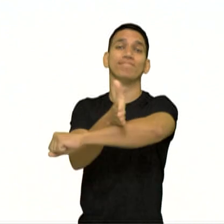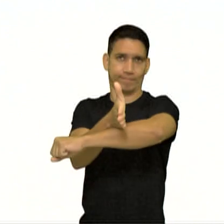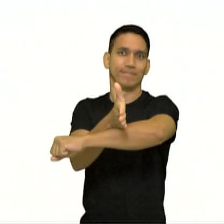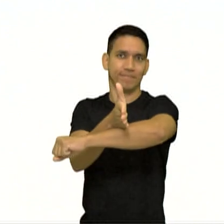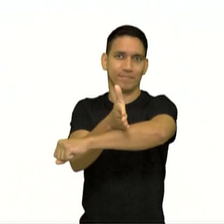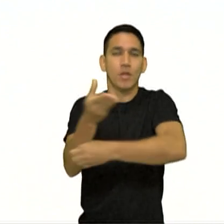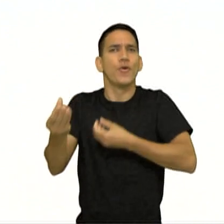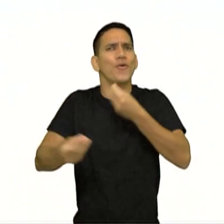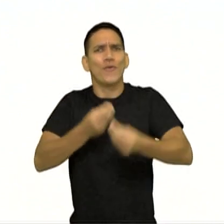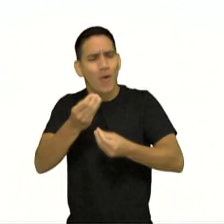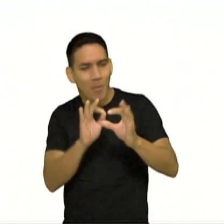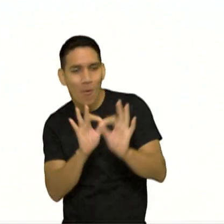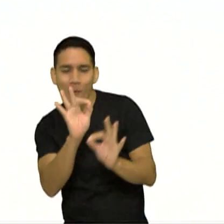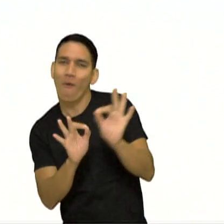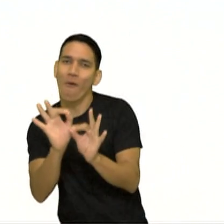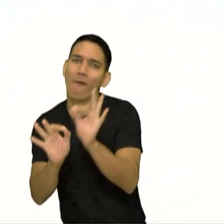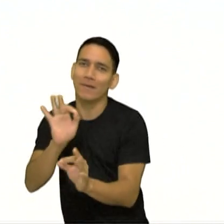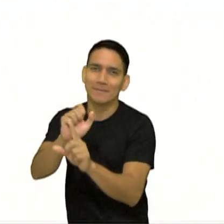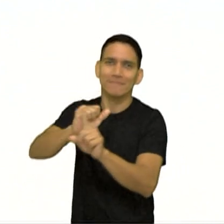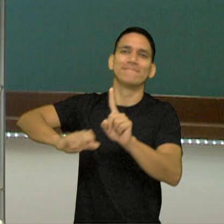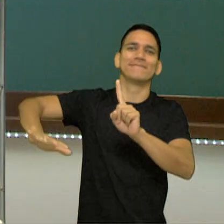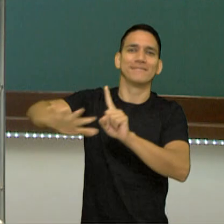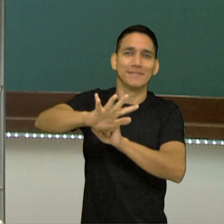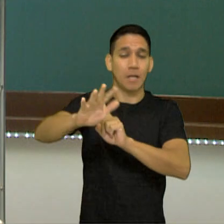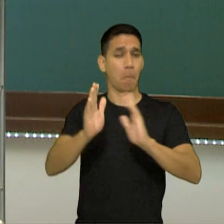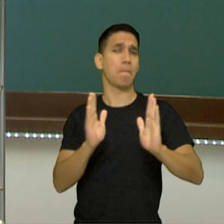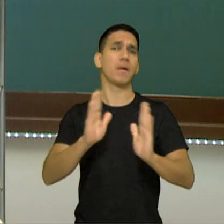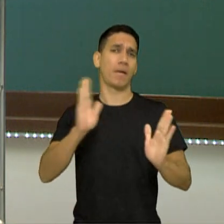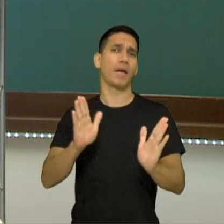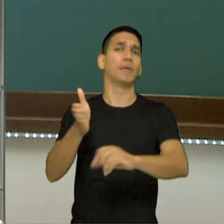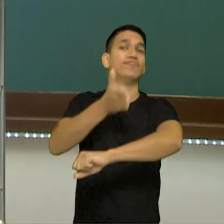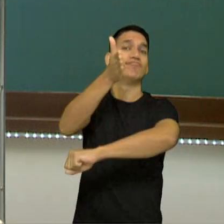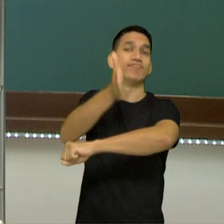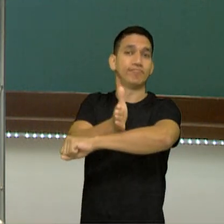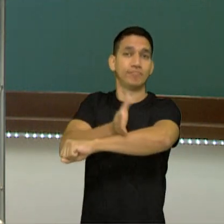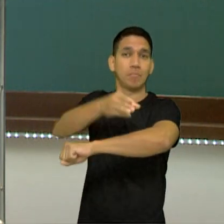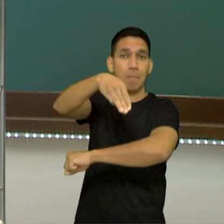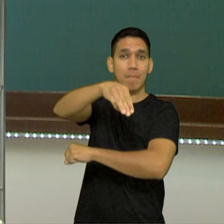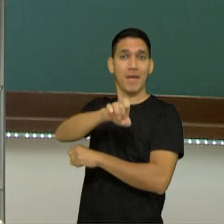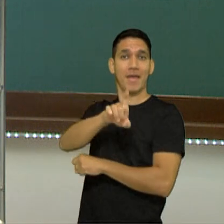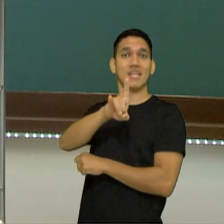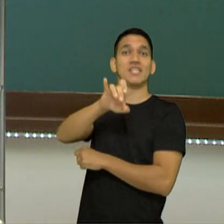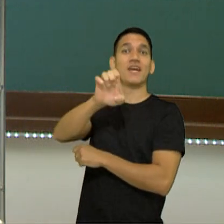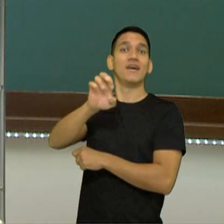era configurada essa sociedade nesse período medieval.